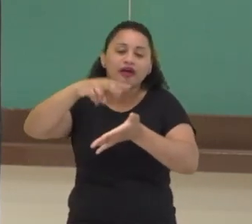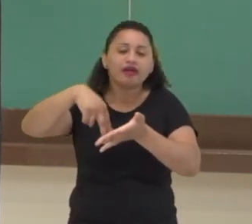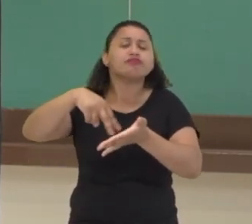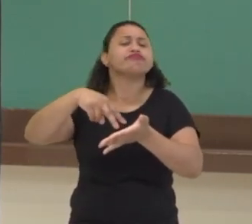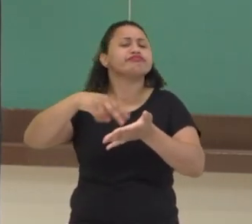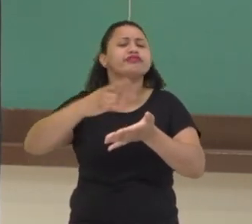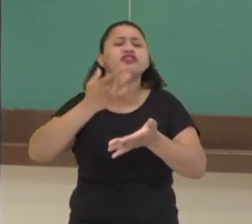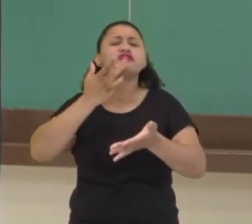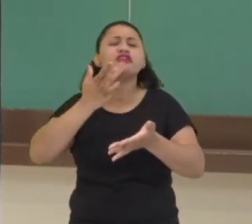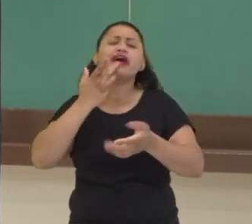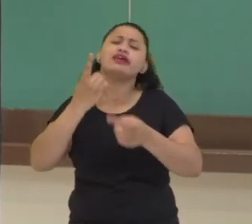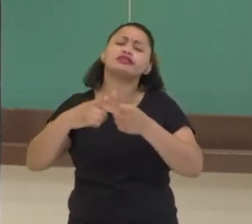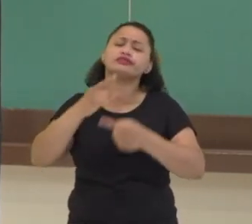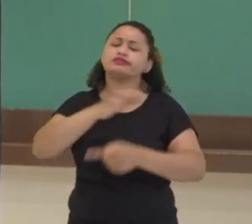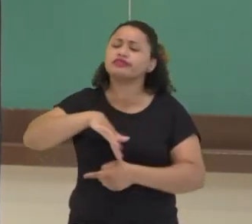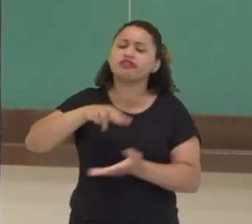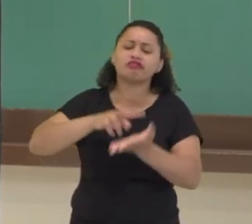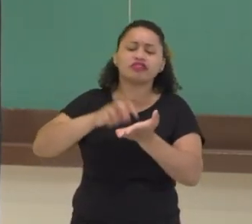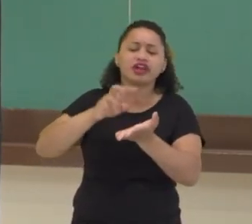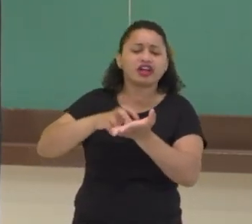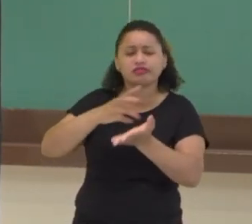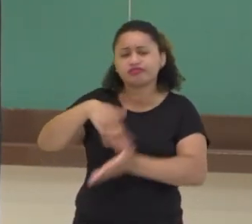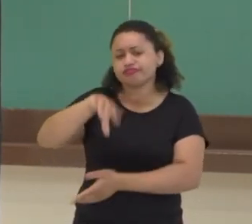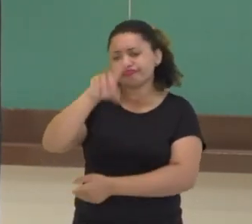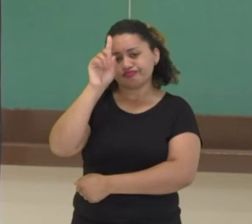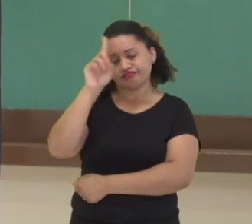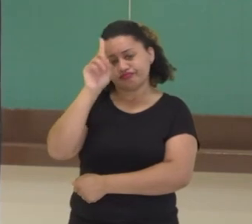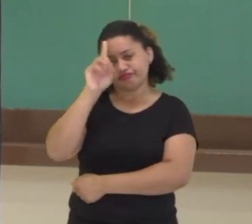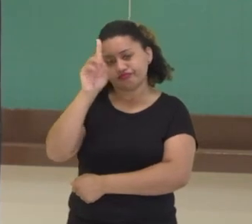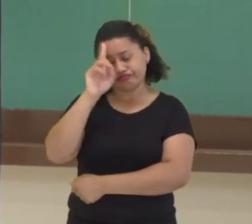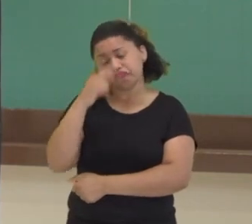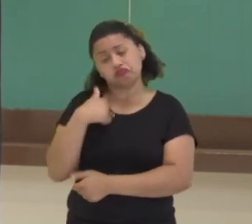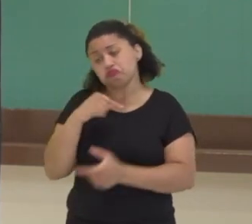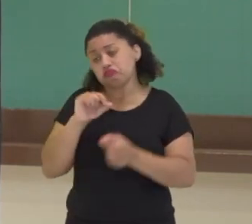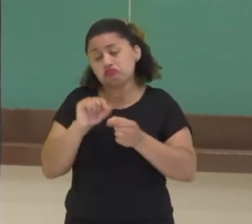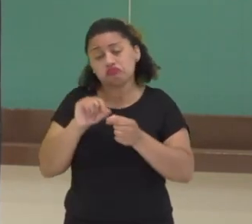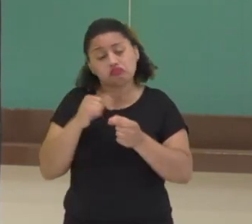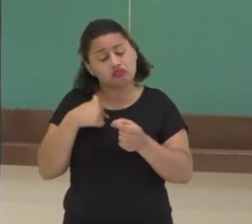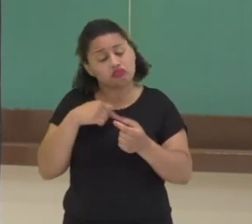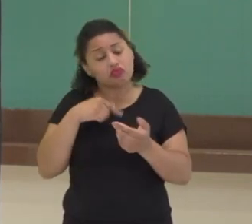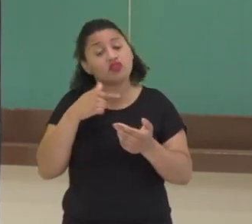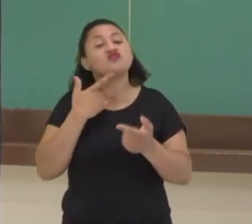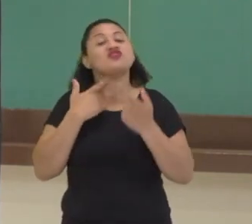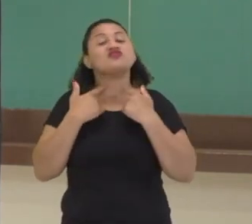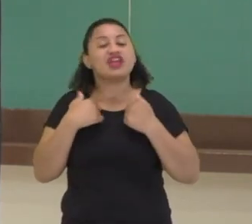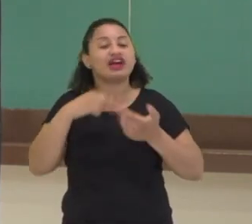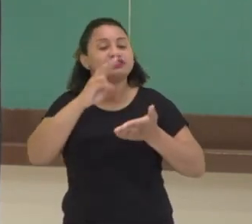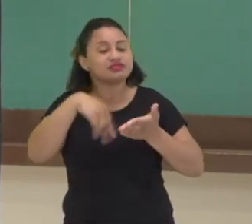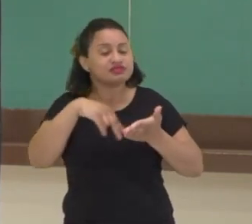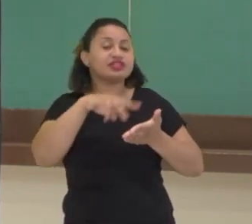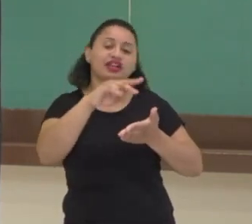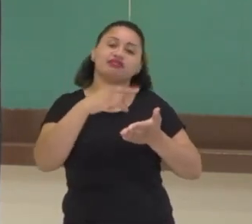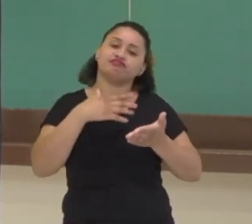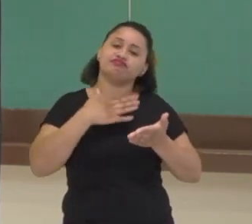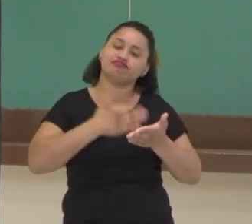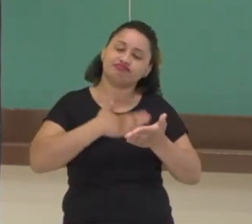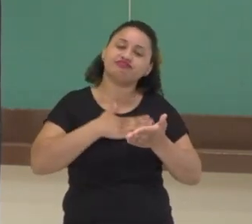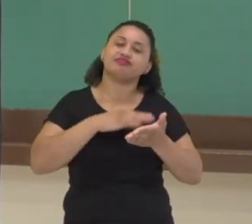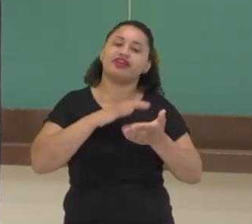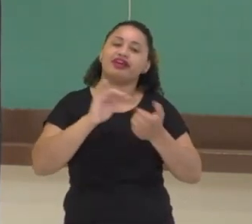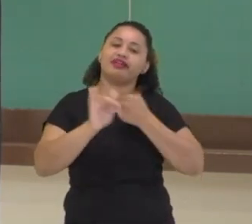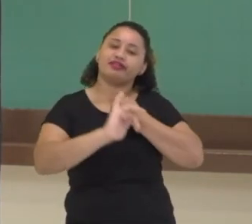do cotidiano, do dia a dia, fazendo com que isso te aproxime até desse gosto literário da